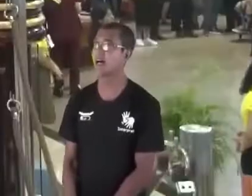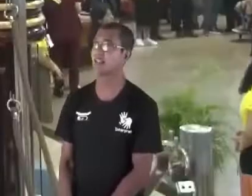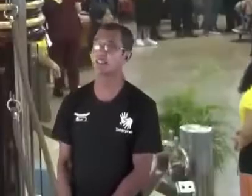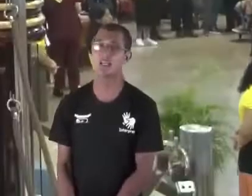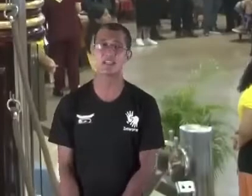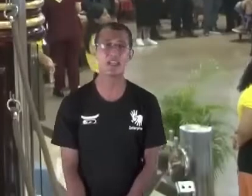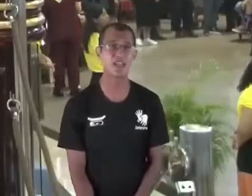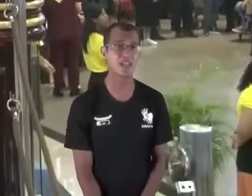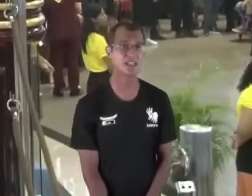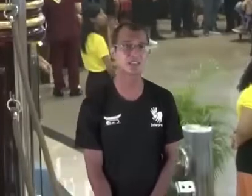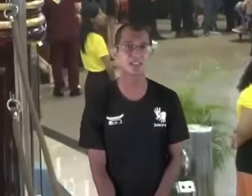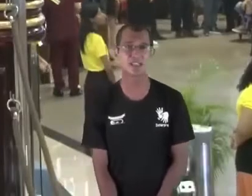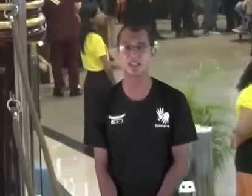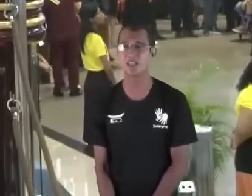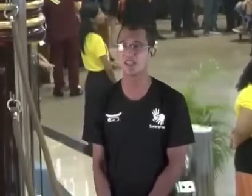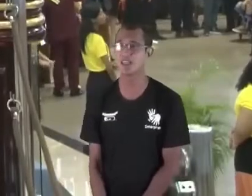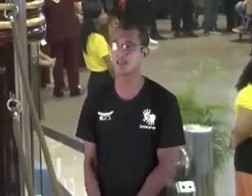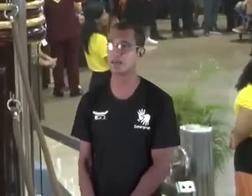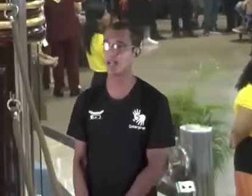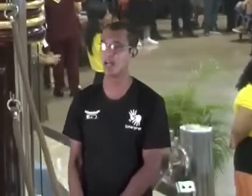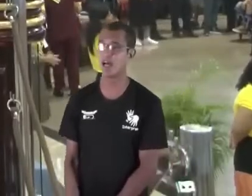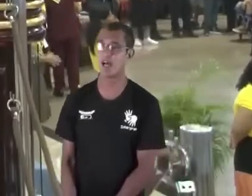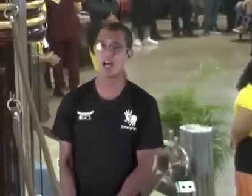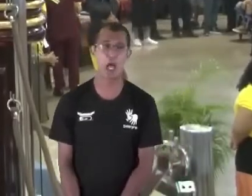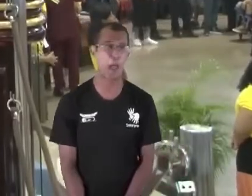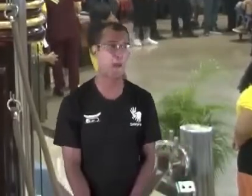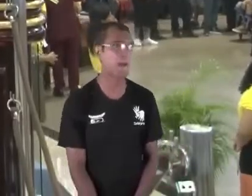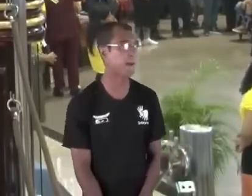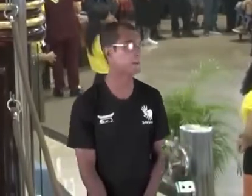Meus irmãos queridos em Cristo,